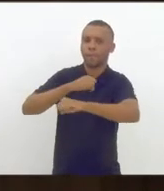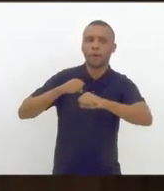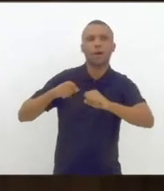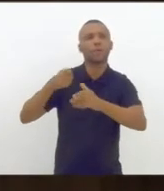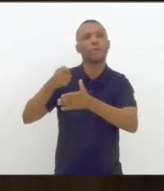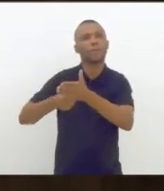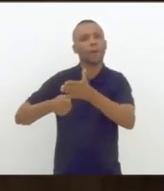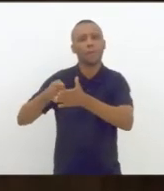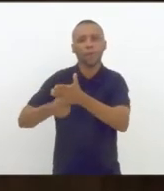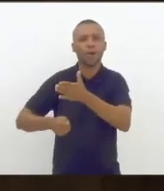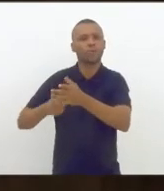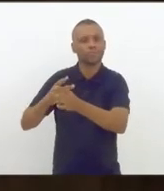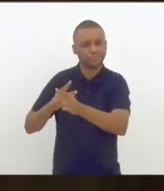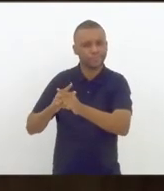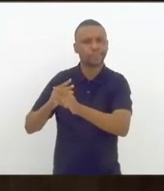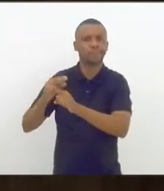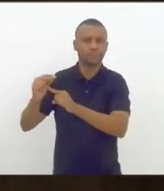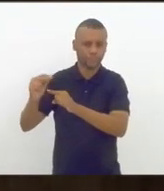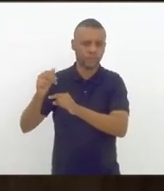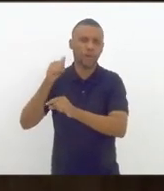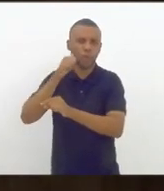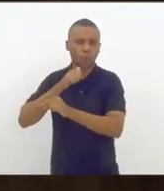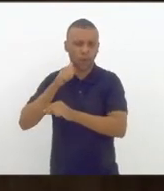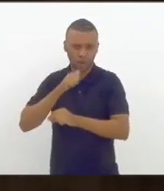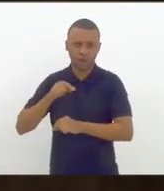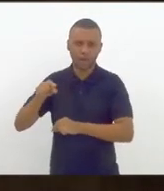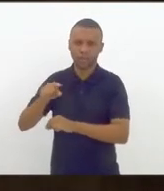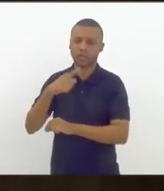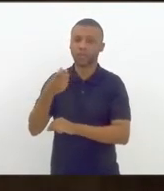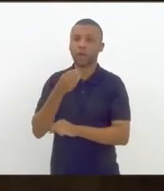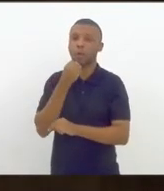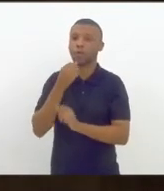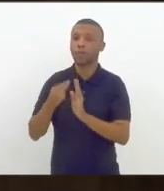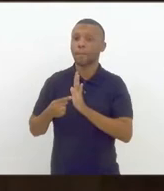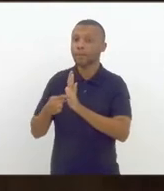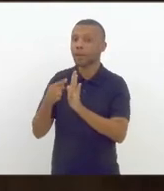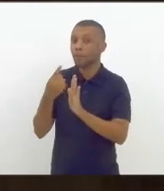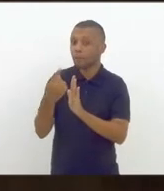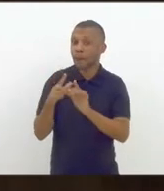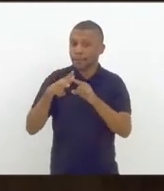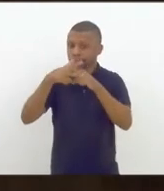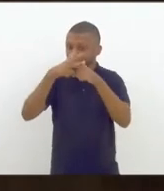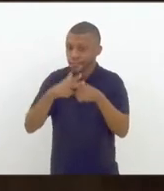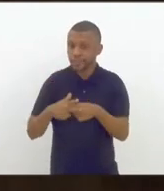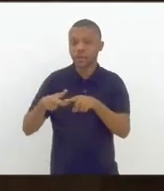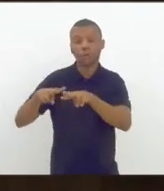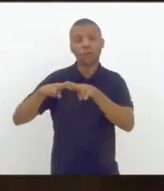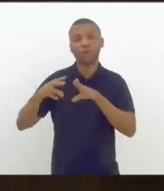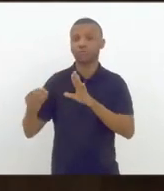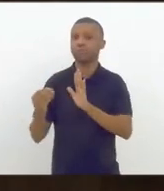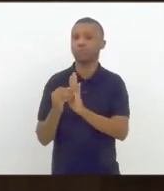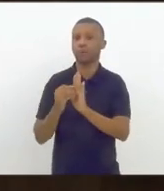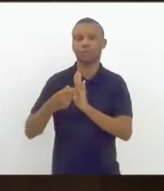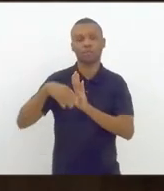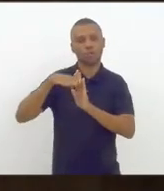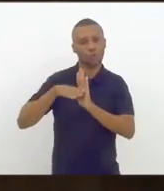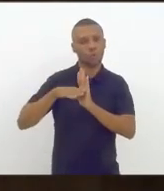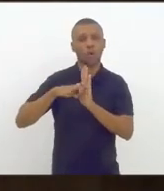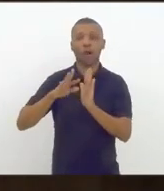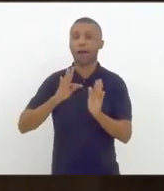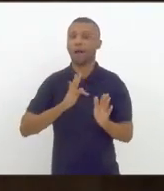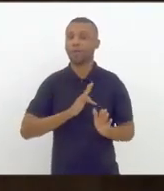mulher. Tivemos oportunidade de apresentar uma emenda por conta de incluir a Polícia Civil entre